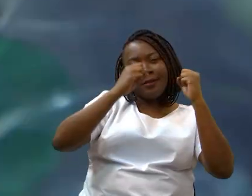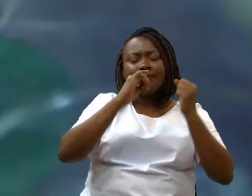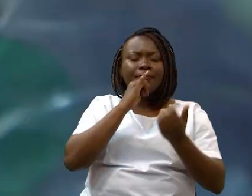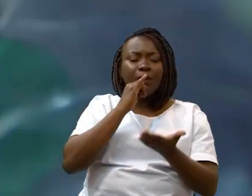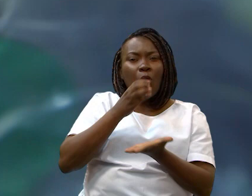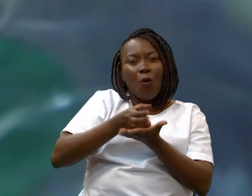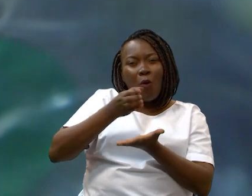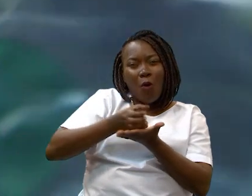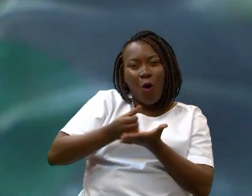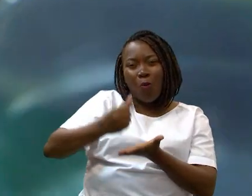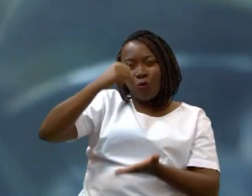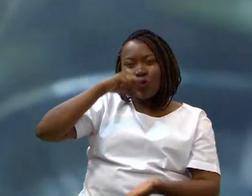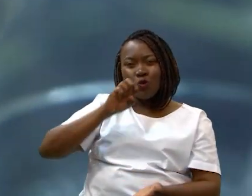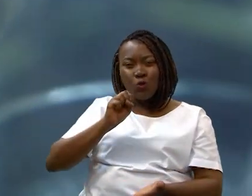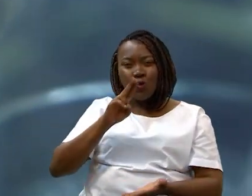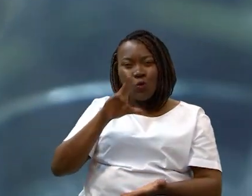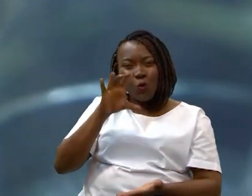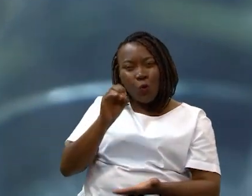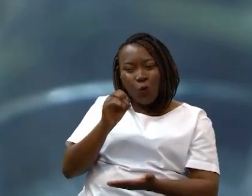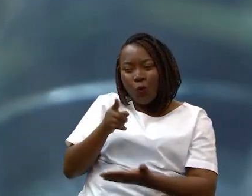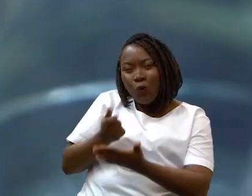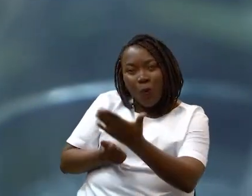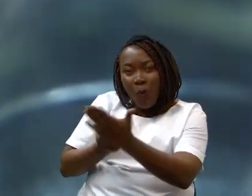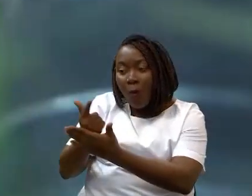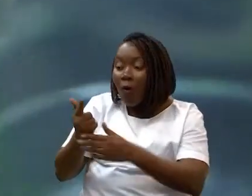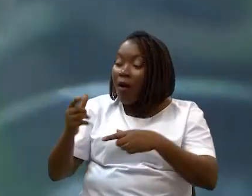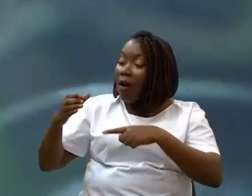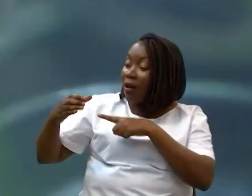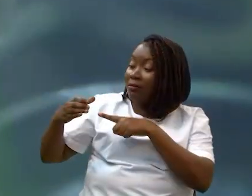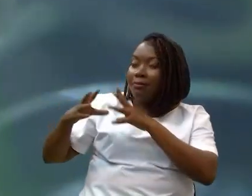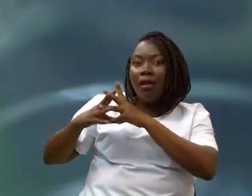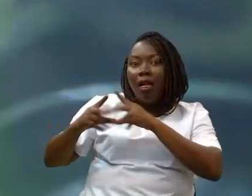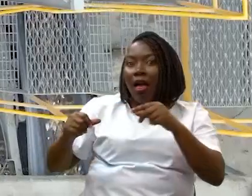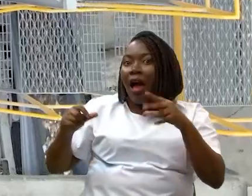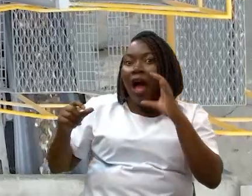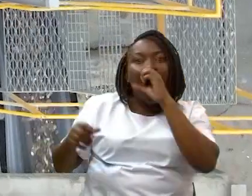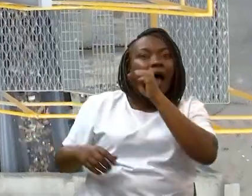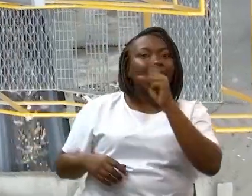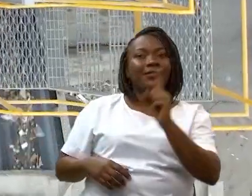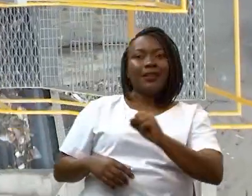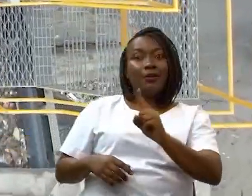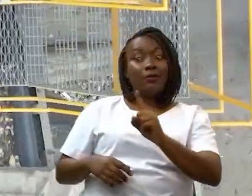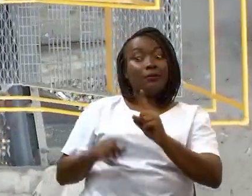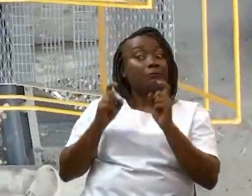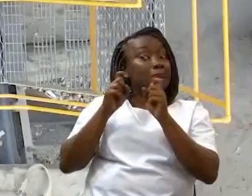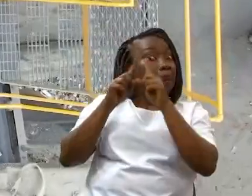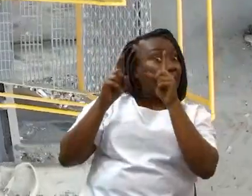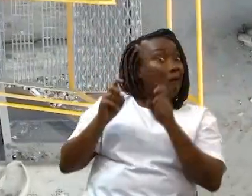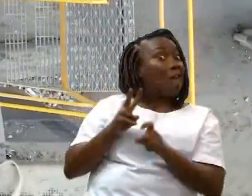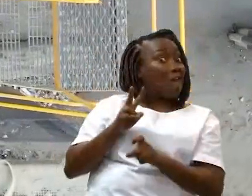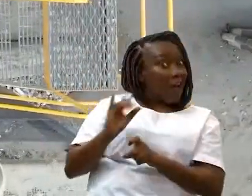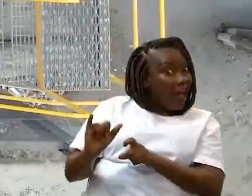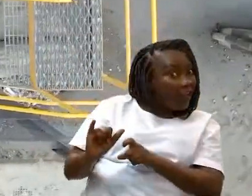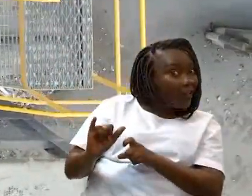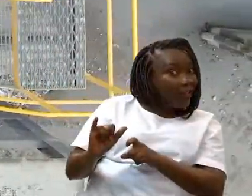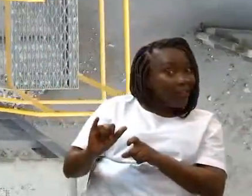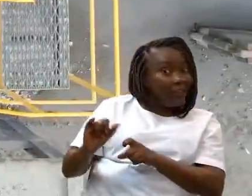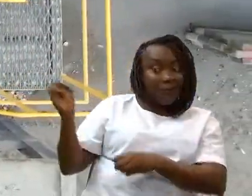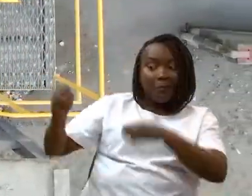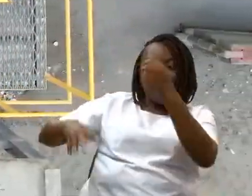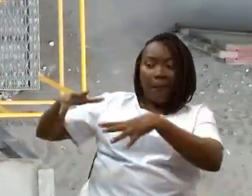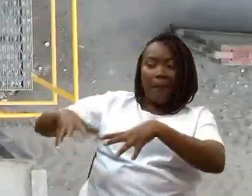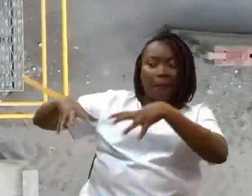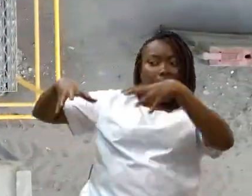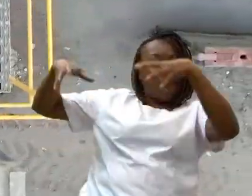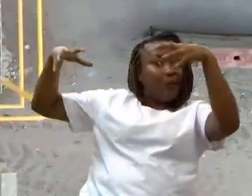comprou com logotipo de biodegradável não vai se decompor rapidamente, se é que vai se decompor na pilha de compostos